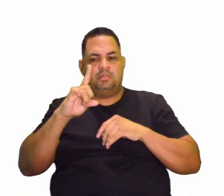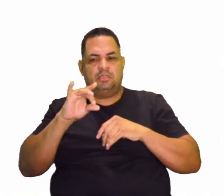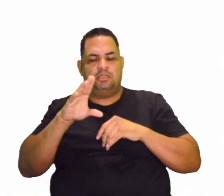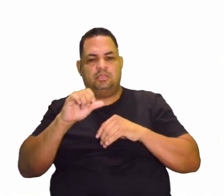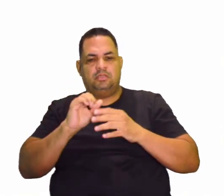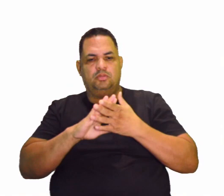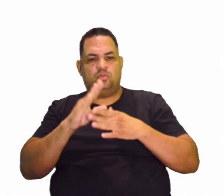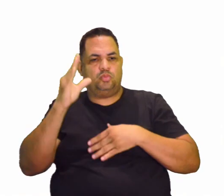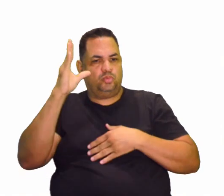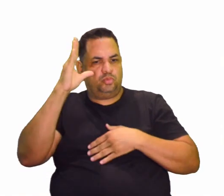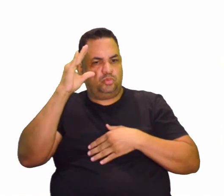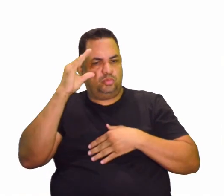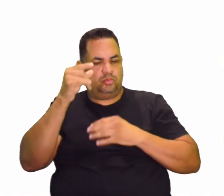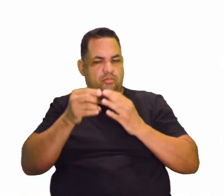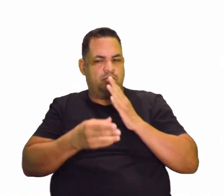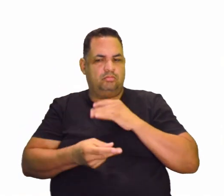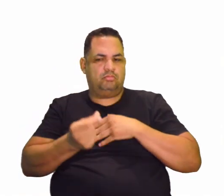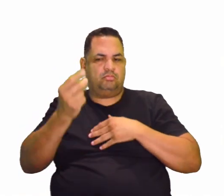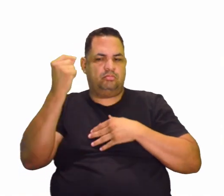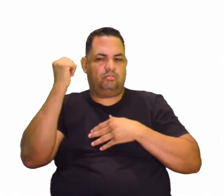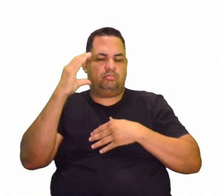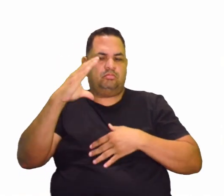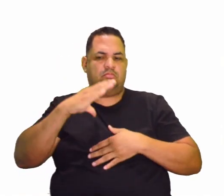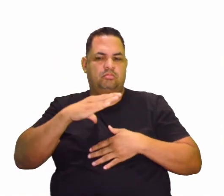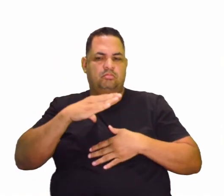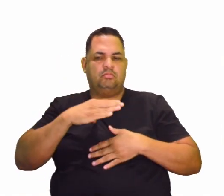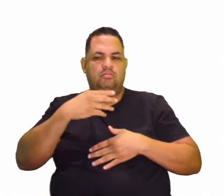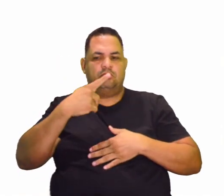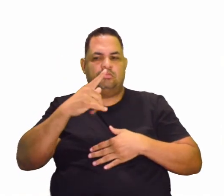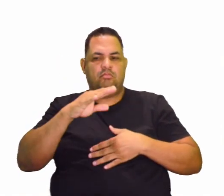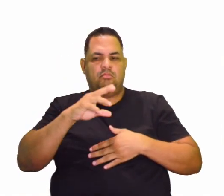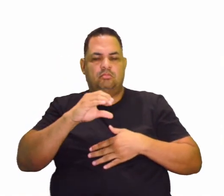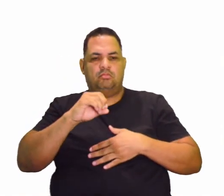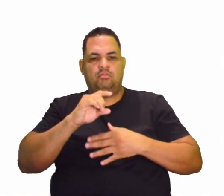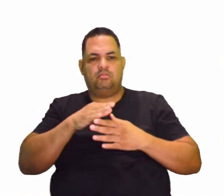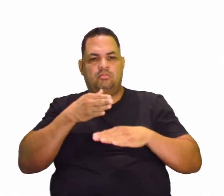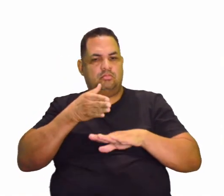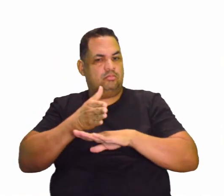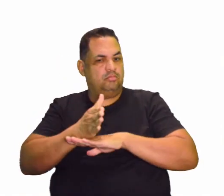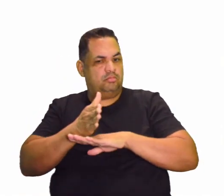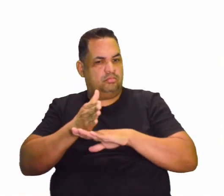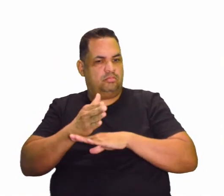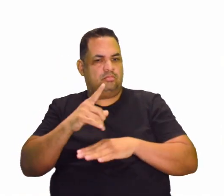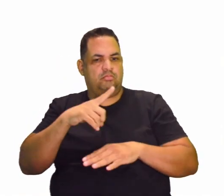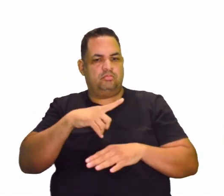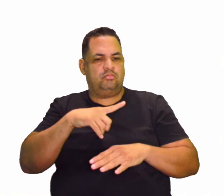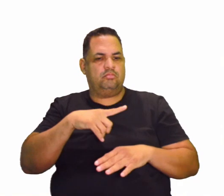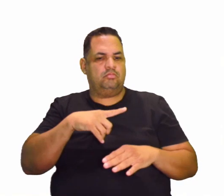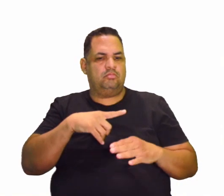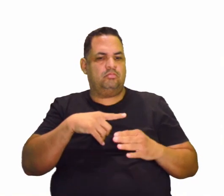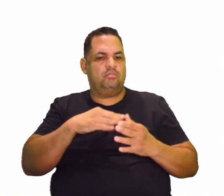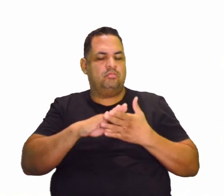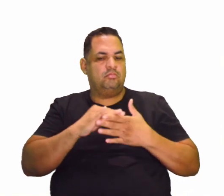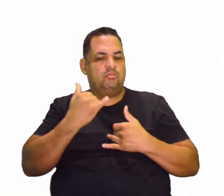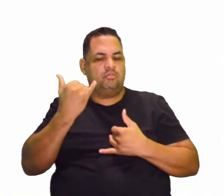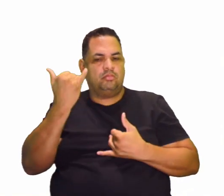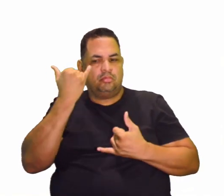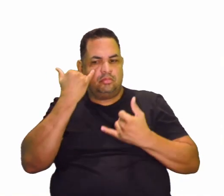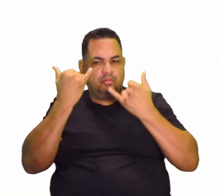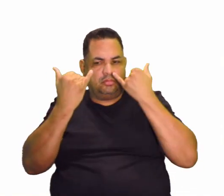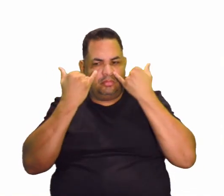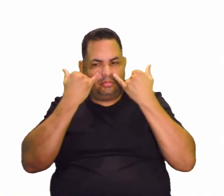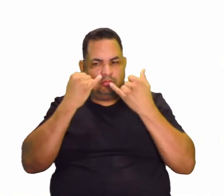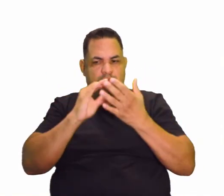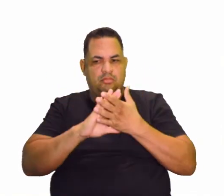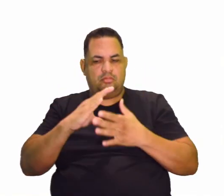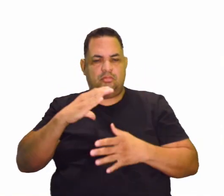da antiga cidade de Pompeia. Então, vocês podem acessar, vocês vão ter, então, ali informações sobre Pompeia. Tem